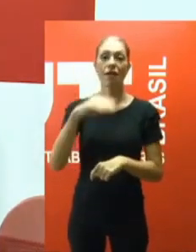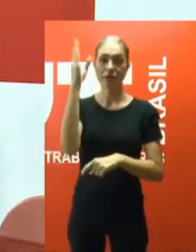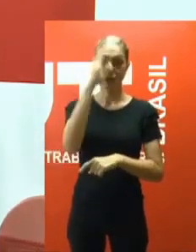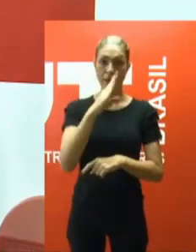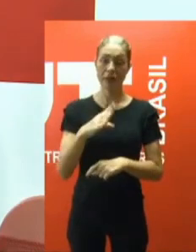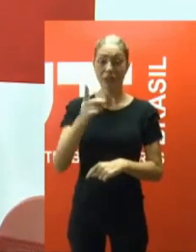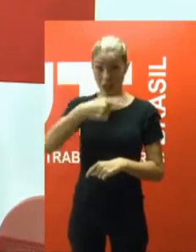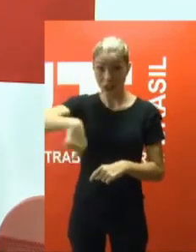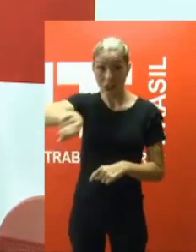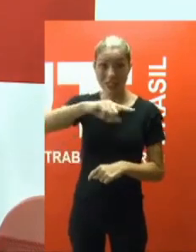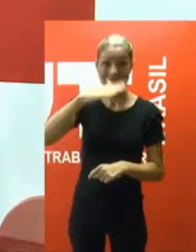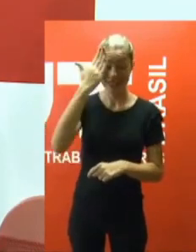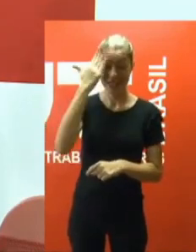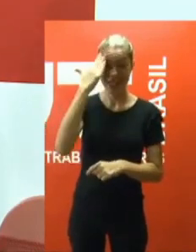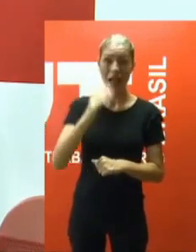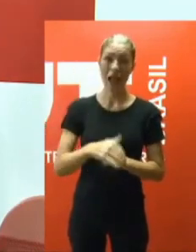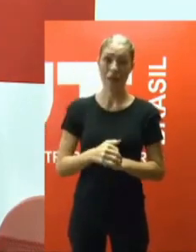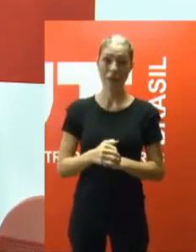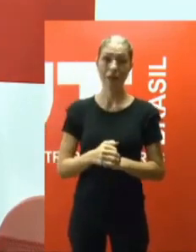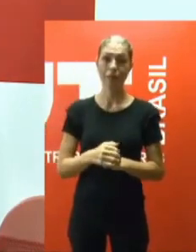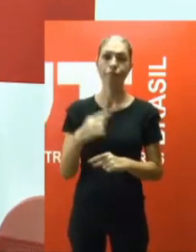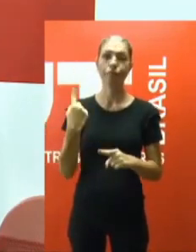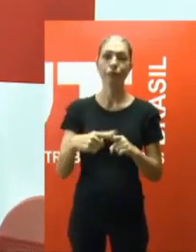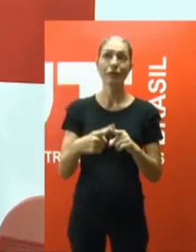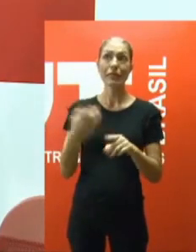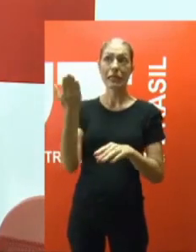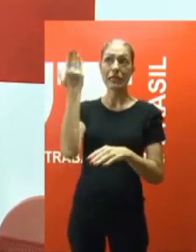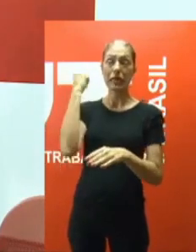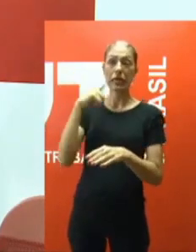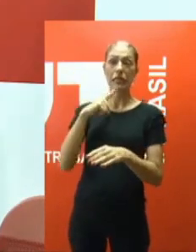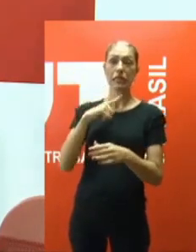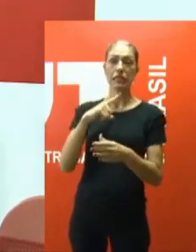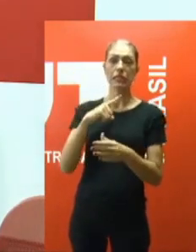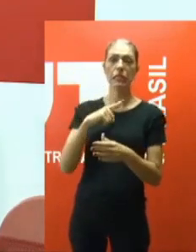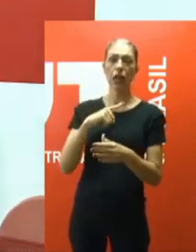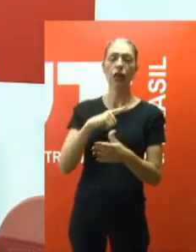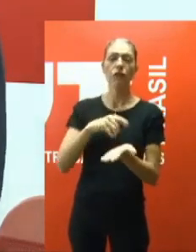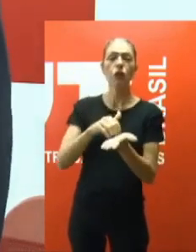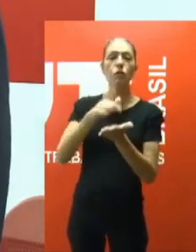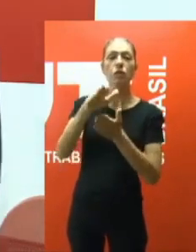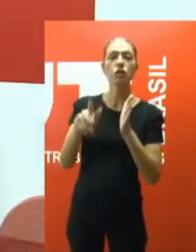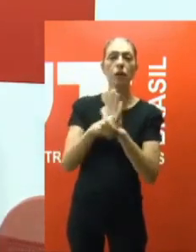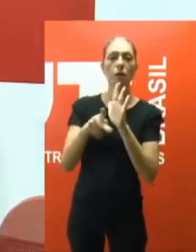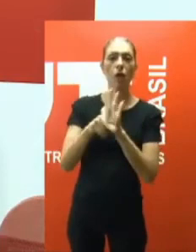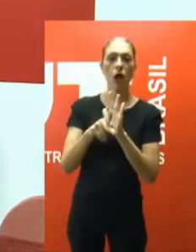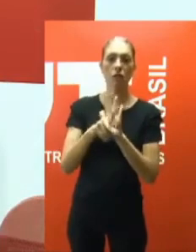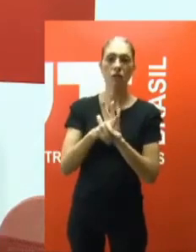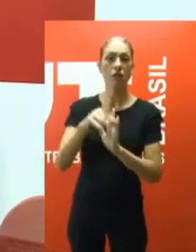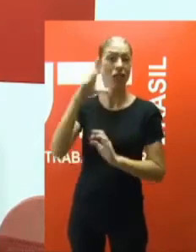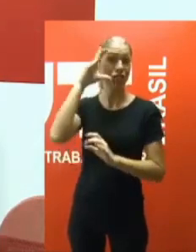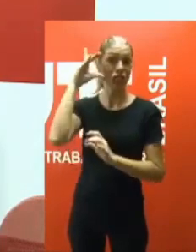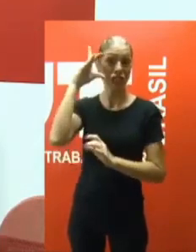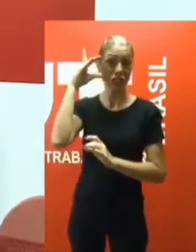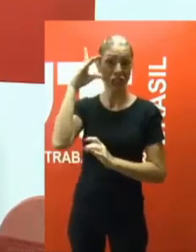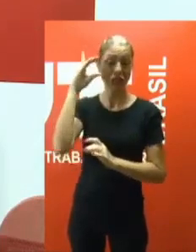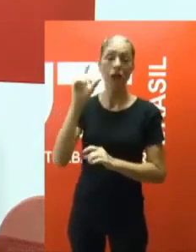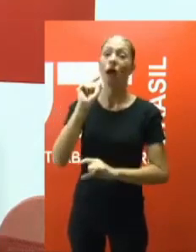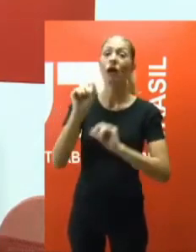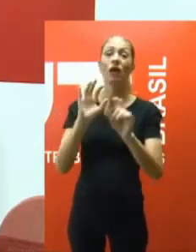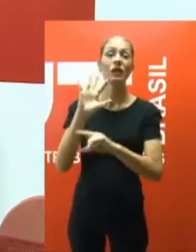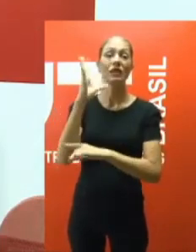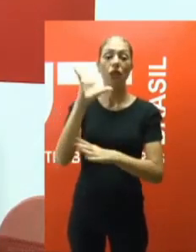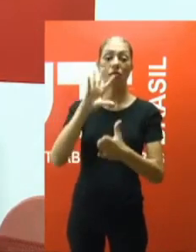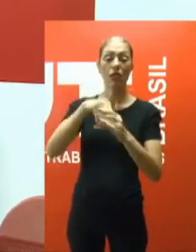sabem que desde o impeachment da presidenta Dilma, não aconteceu outra coisa na vida do movimento